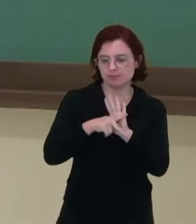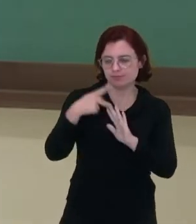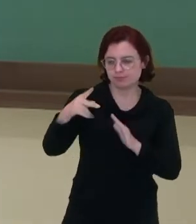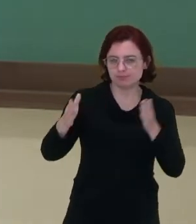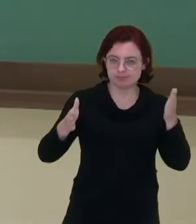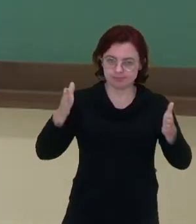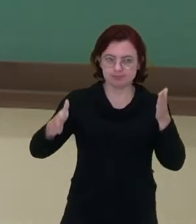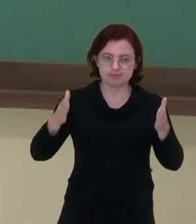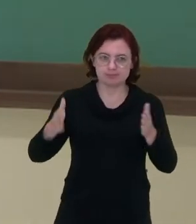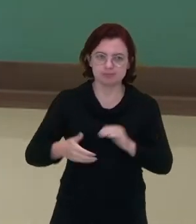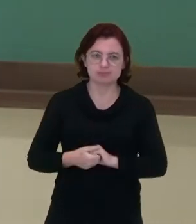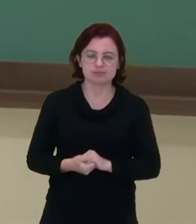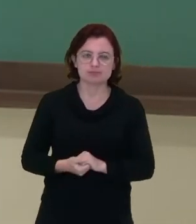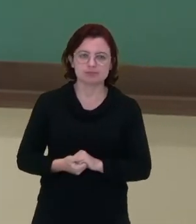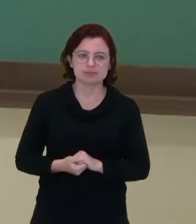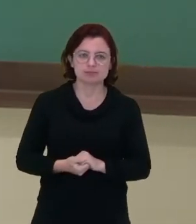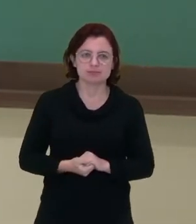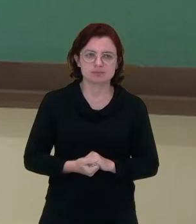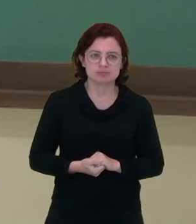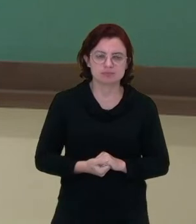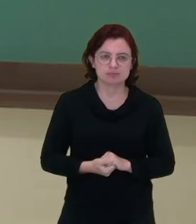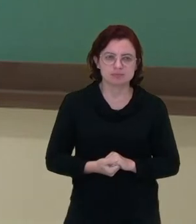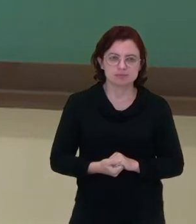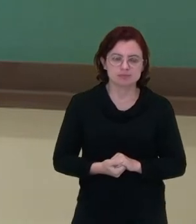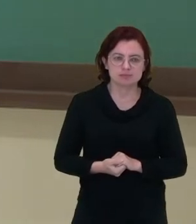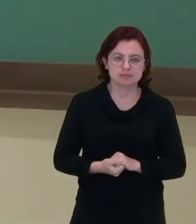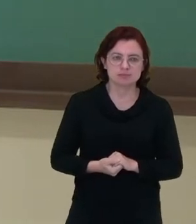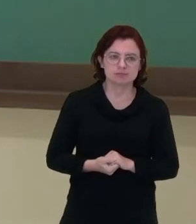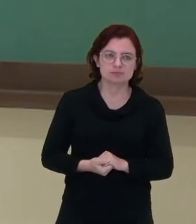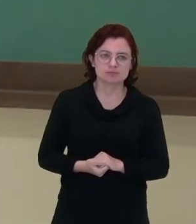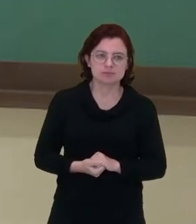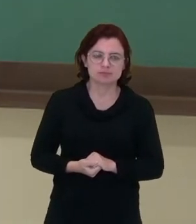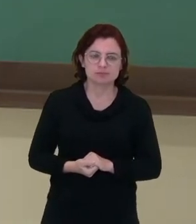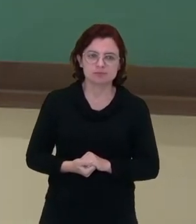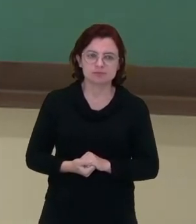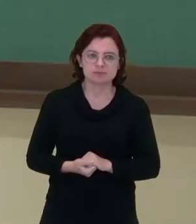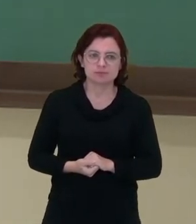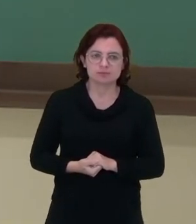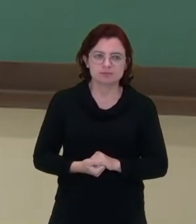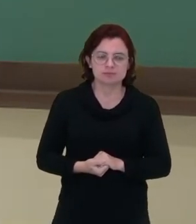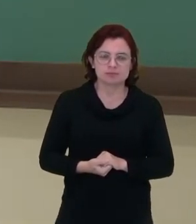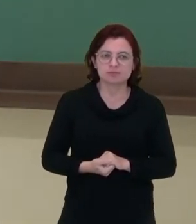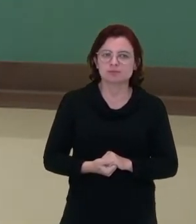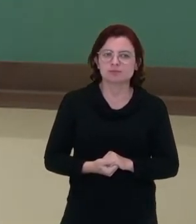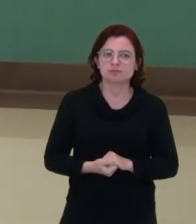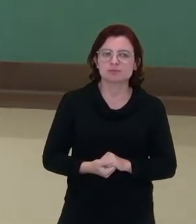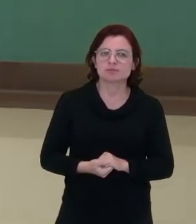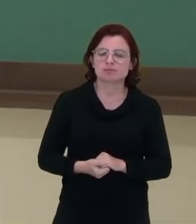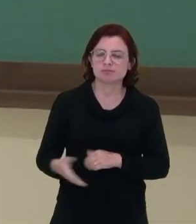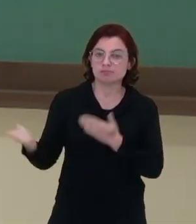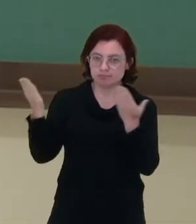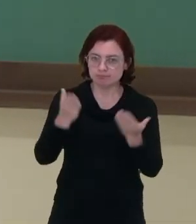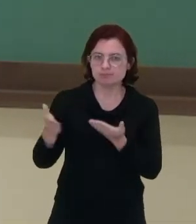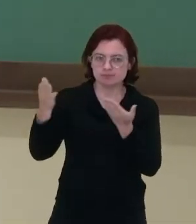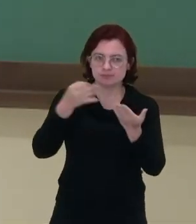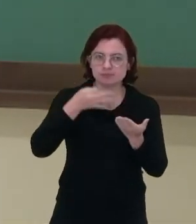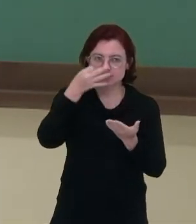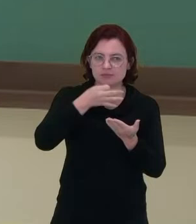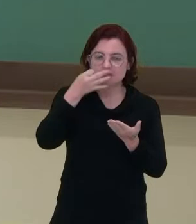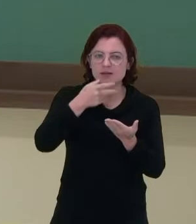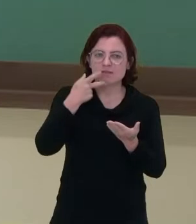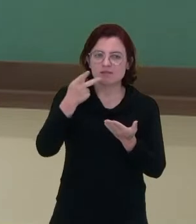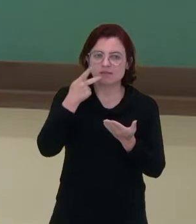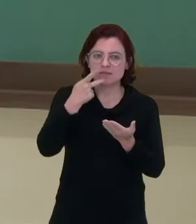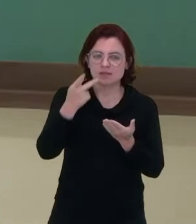os anos 1915 e 1918. Um comentário de rede social,